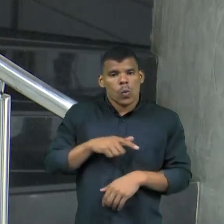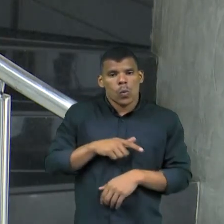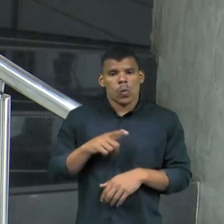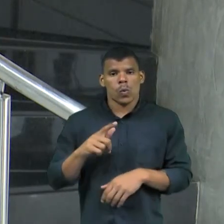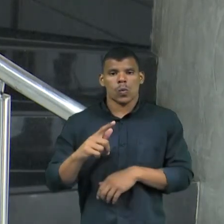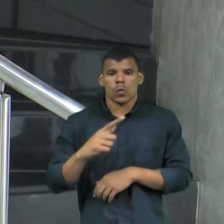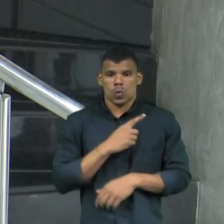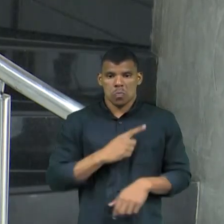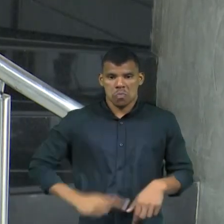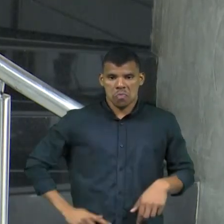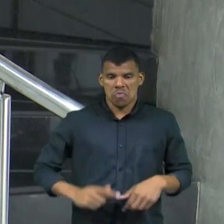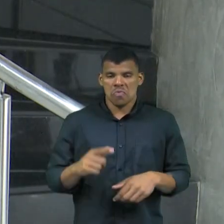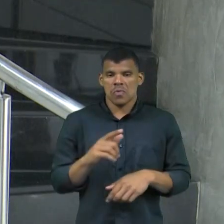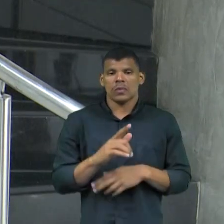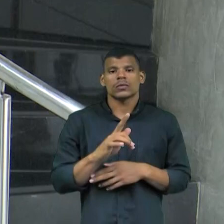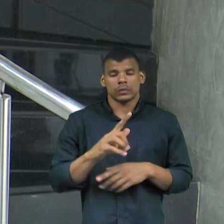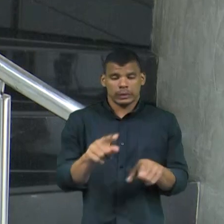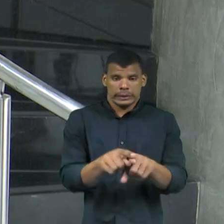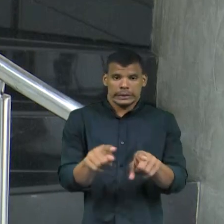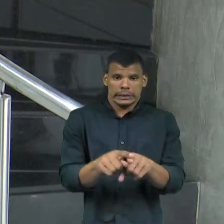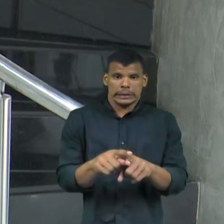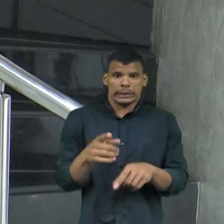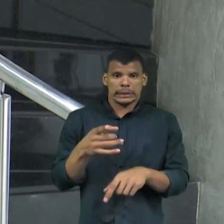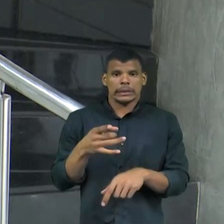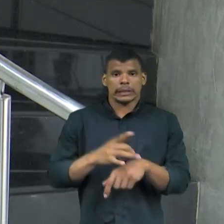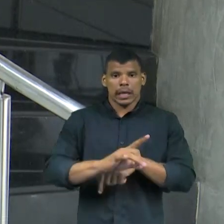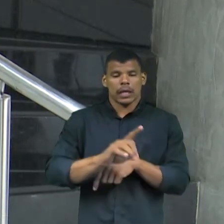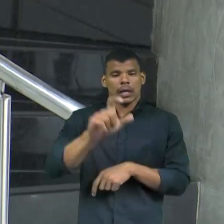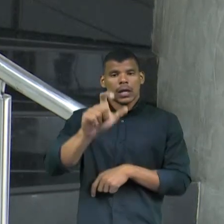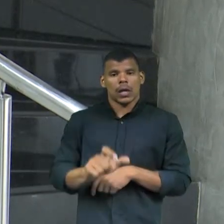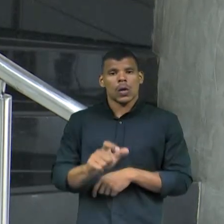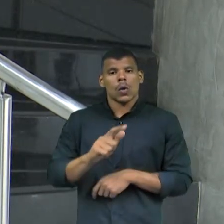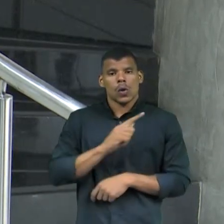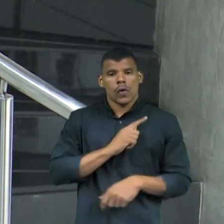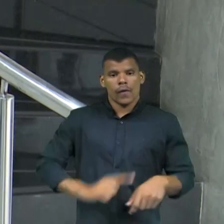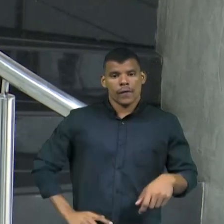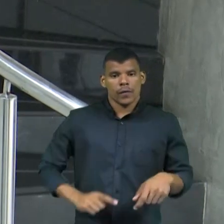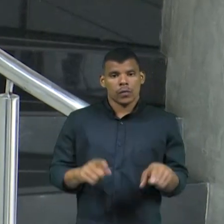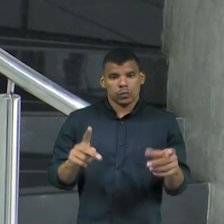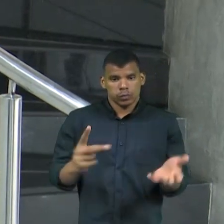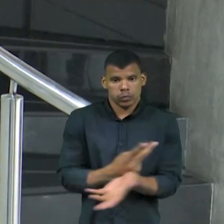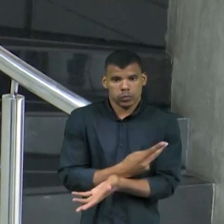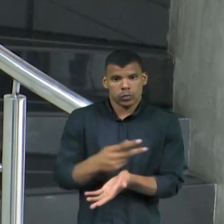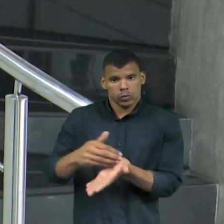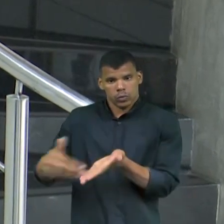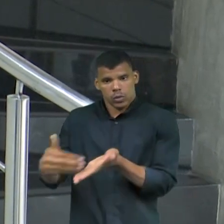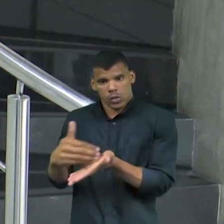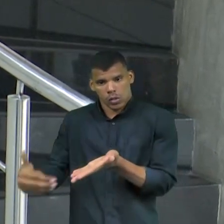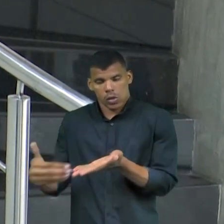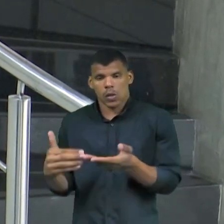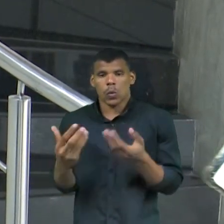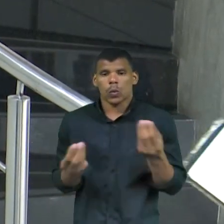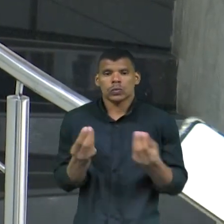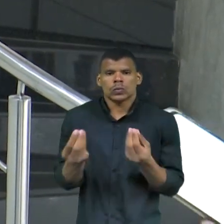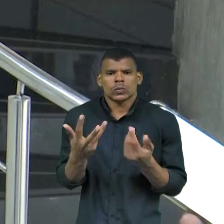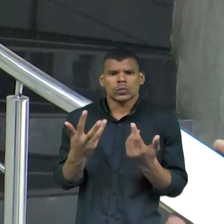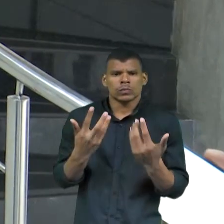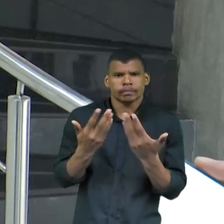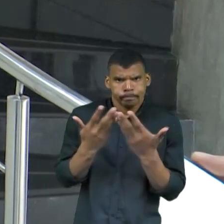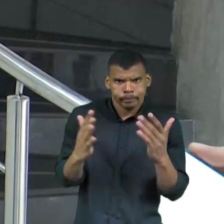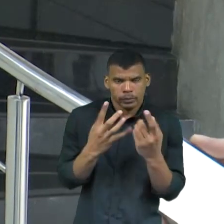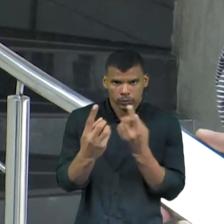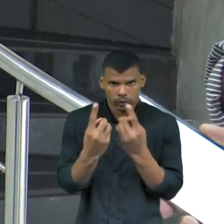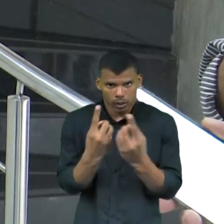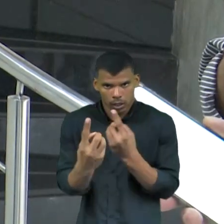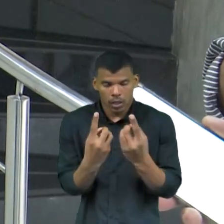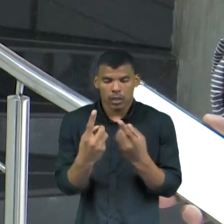equipe indicada pelo governador eleito, Elmano Freitas, em que as secretarias, os órgãos vinculados, puderam, de forma muito aberta, muito transparente, passar